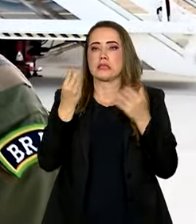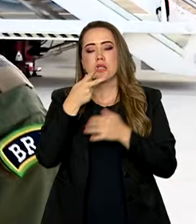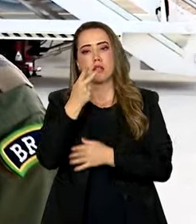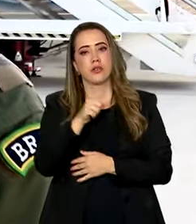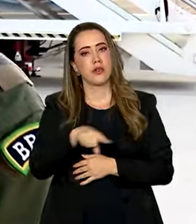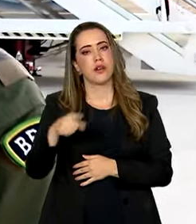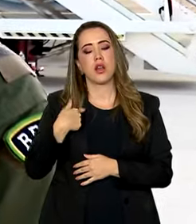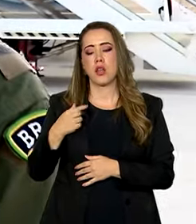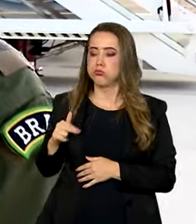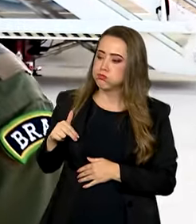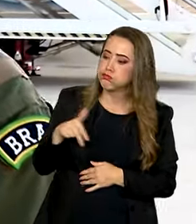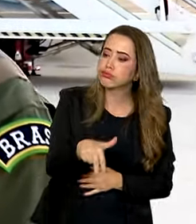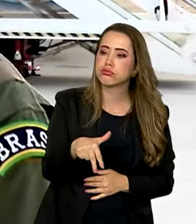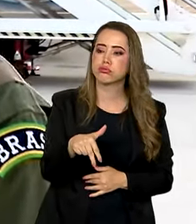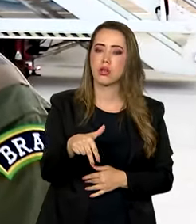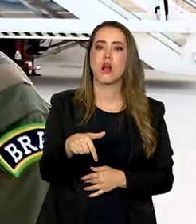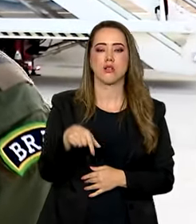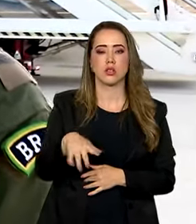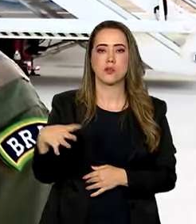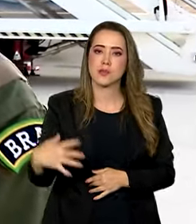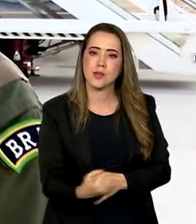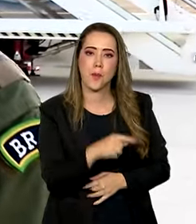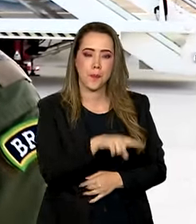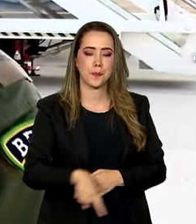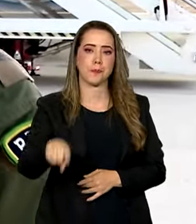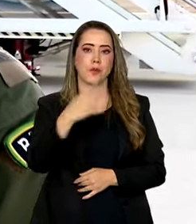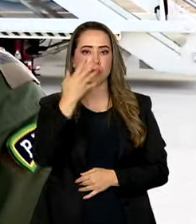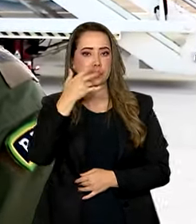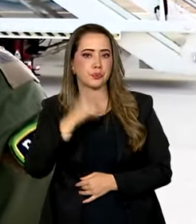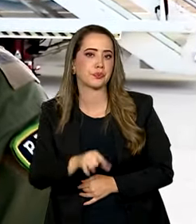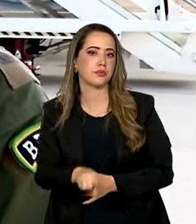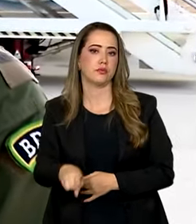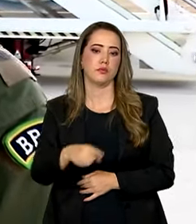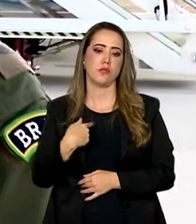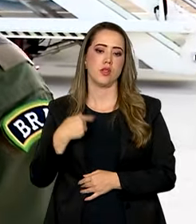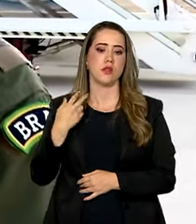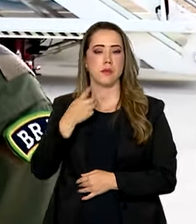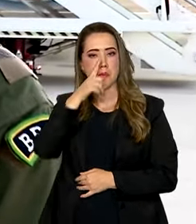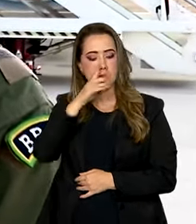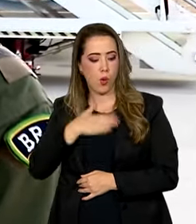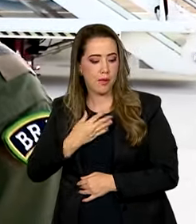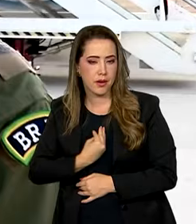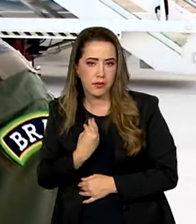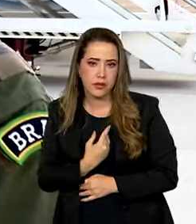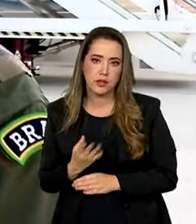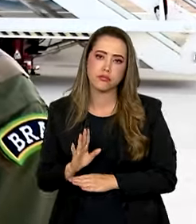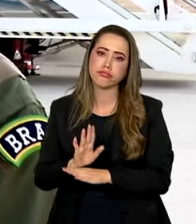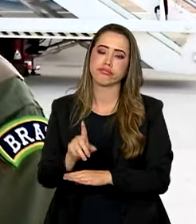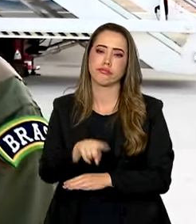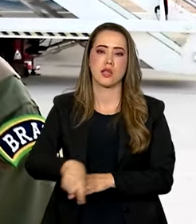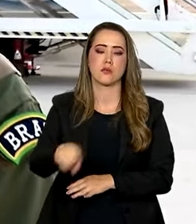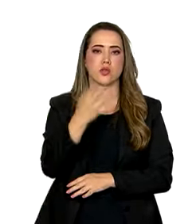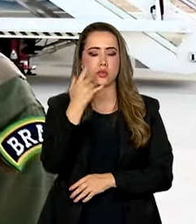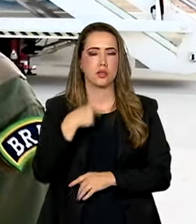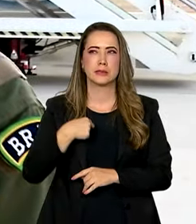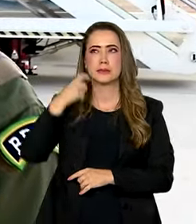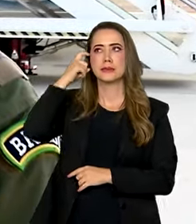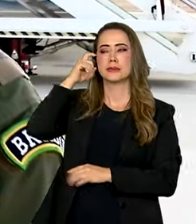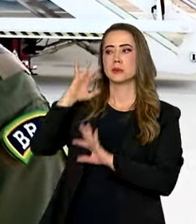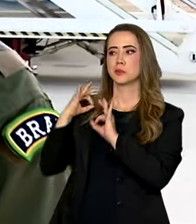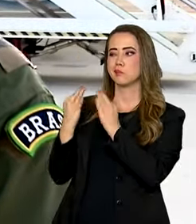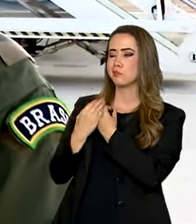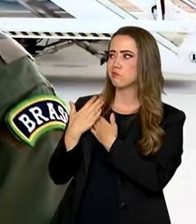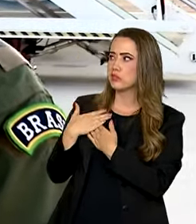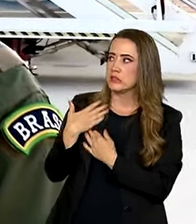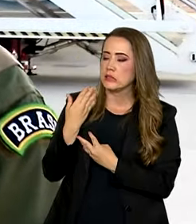é para isso... Para isso que eu vim aqui, é para isso que eu vim aqui, para isso que eu vim me arriscar. E aí a gente pensa nas nossas famílias, colocar